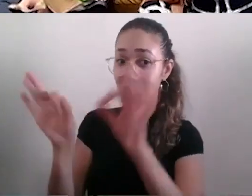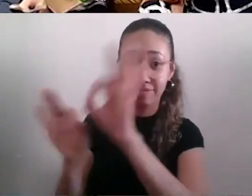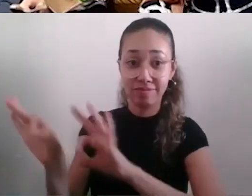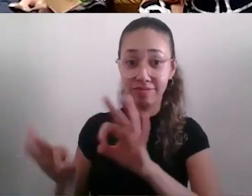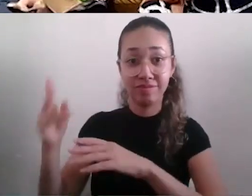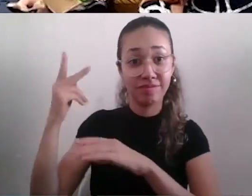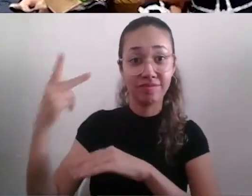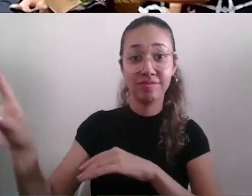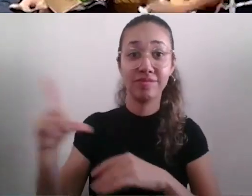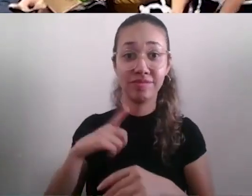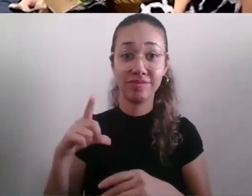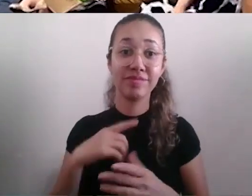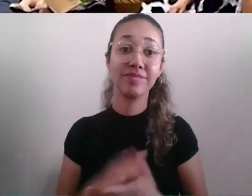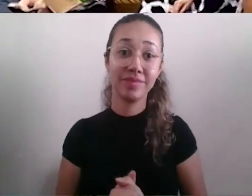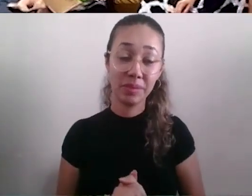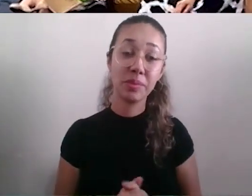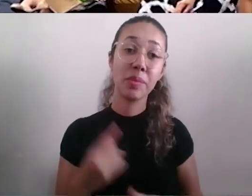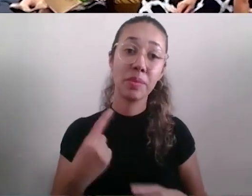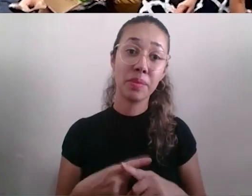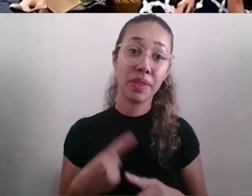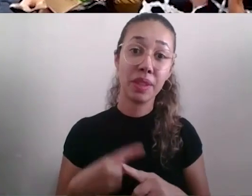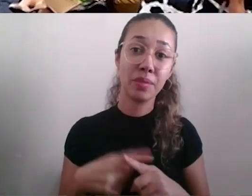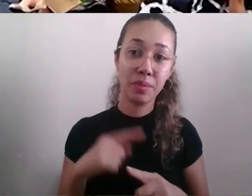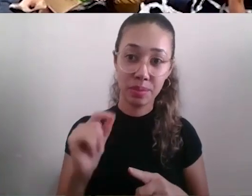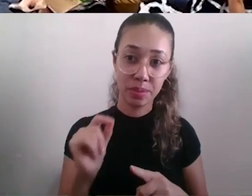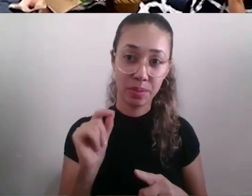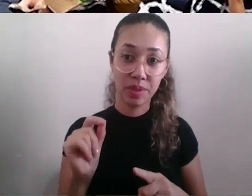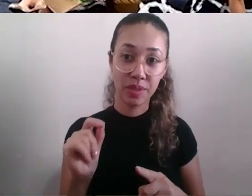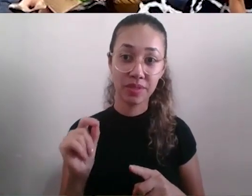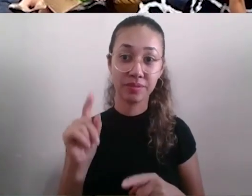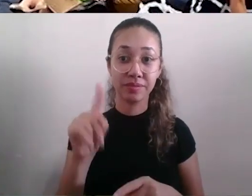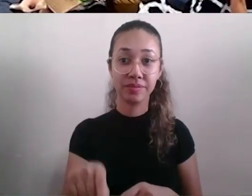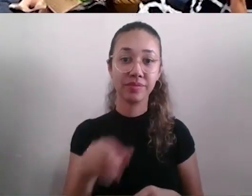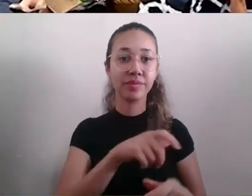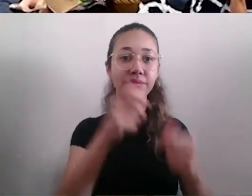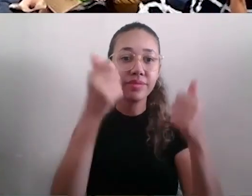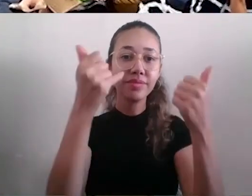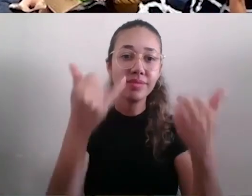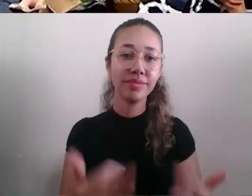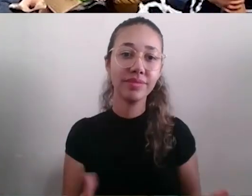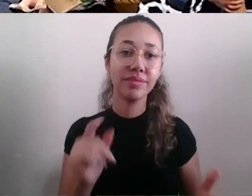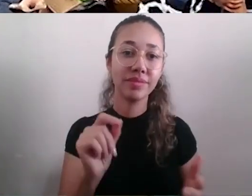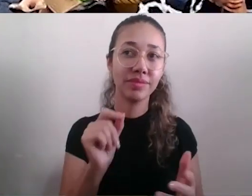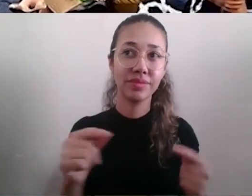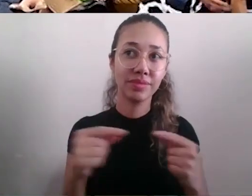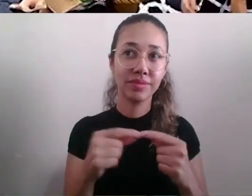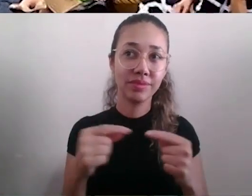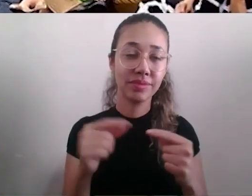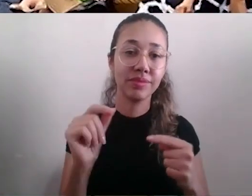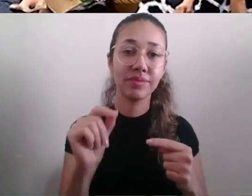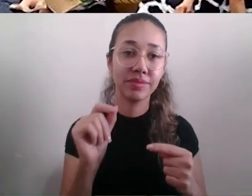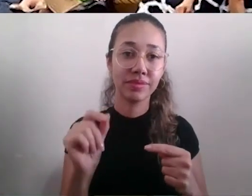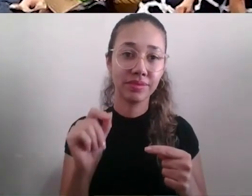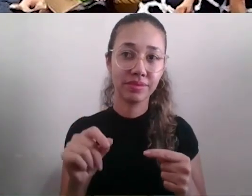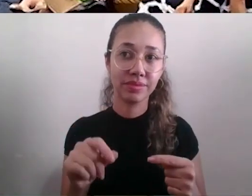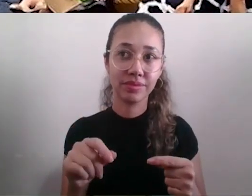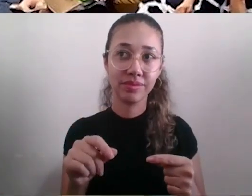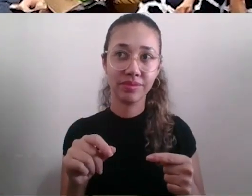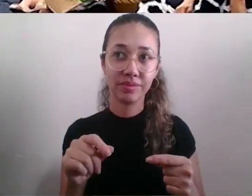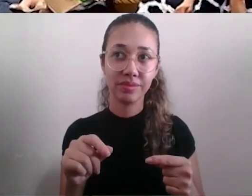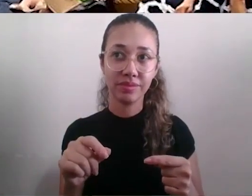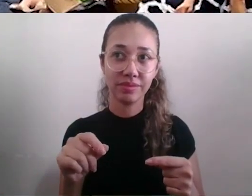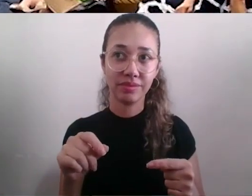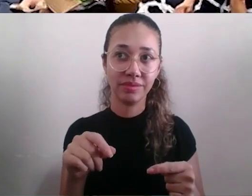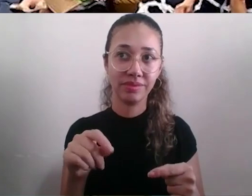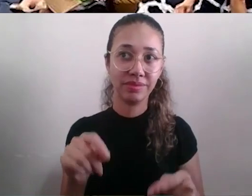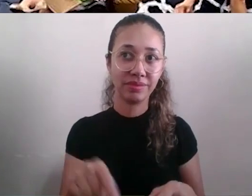porque é bem o que estava sendo dito aqui. Acho que o grande diferencial é que o Praia, por